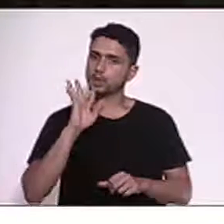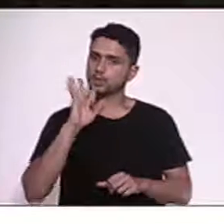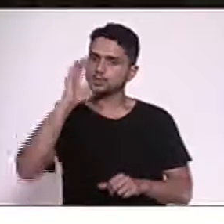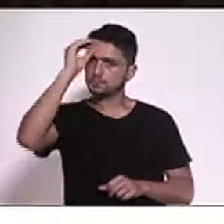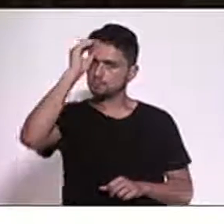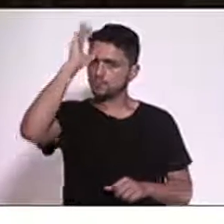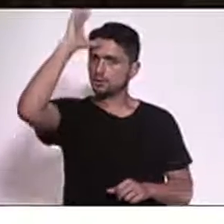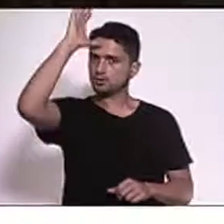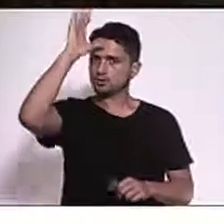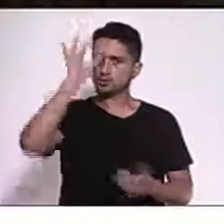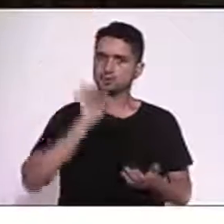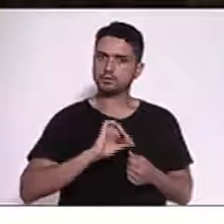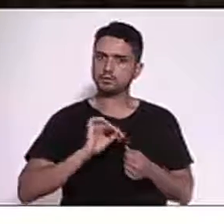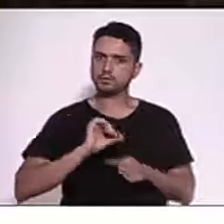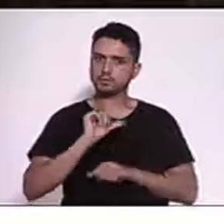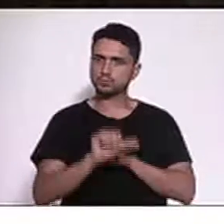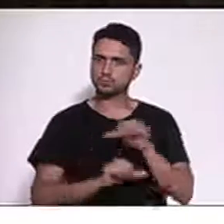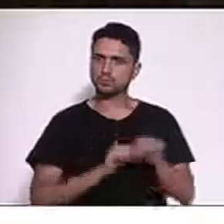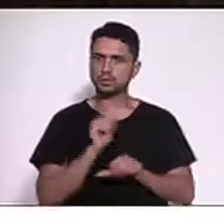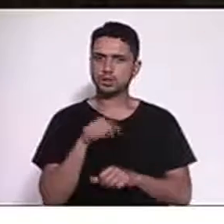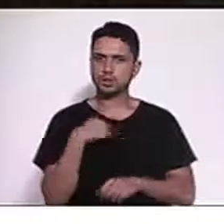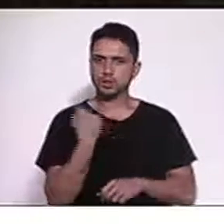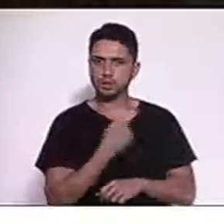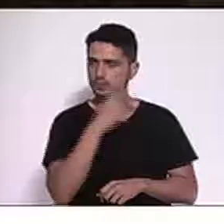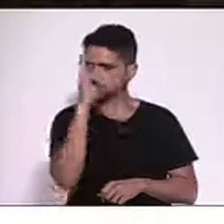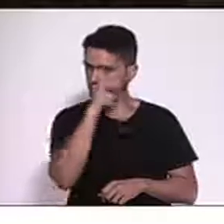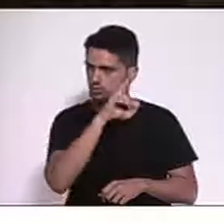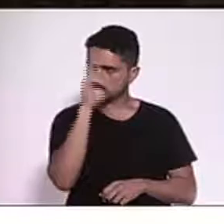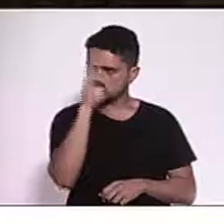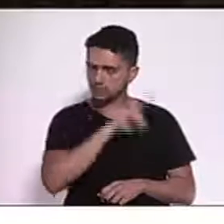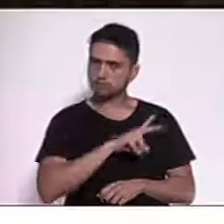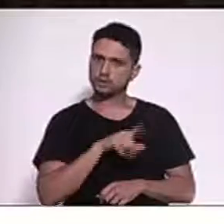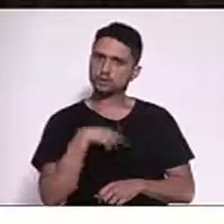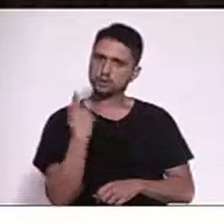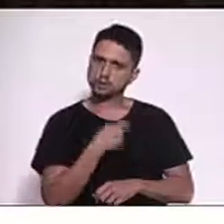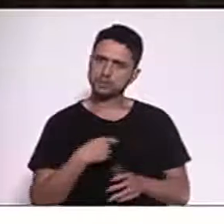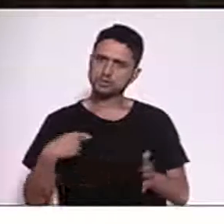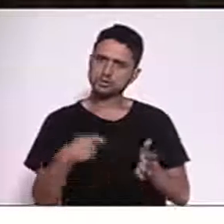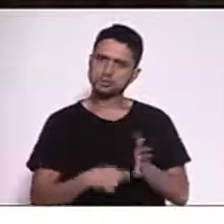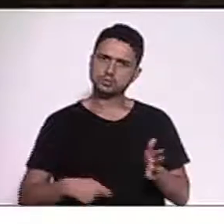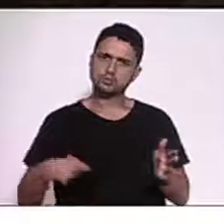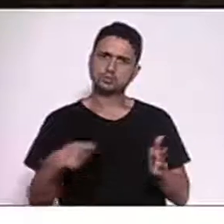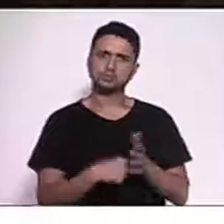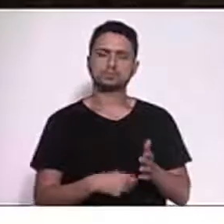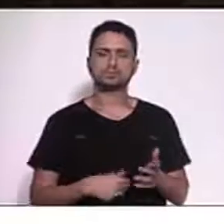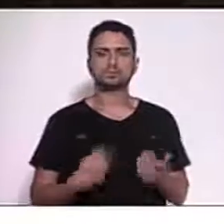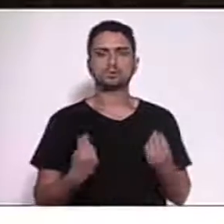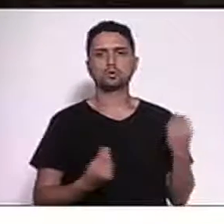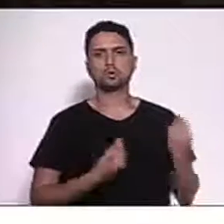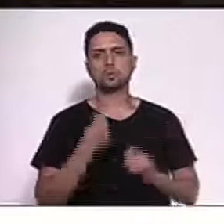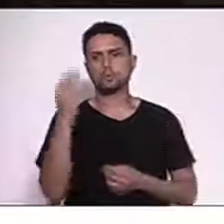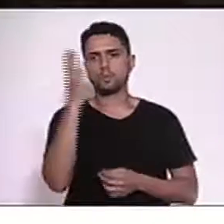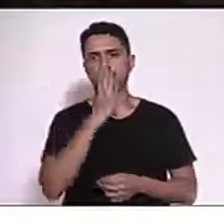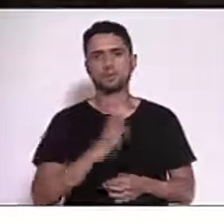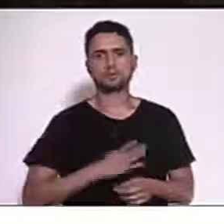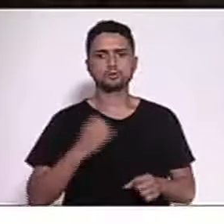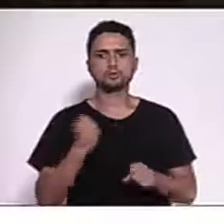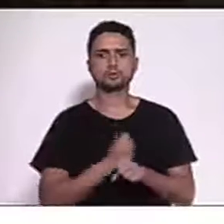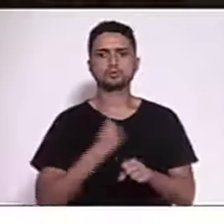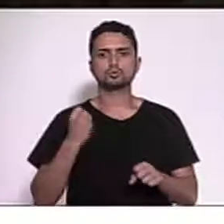conhecimento da nossa história, conhecimento como que esse país se construiu, como que ele